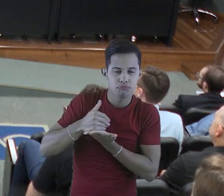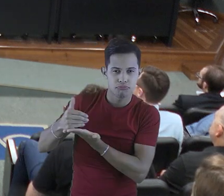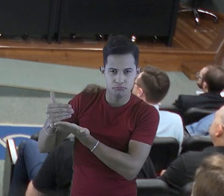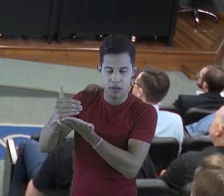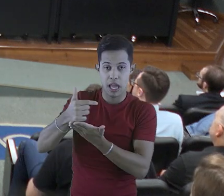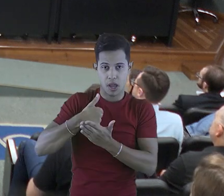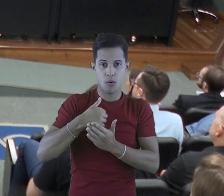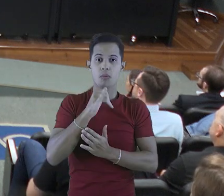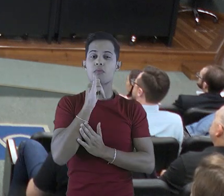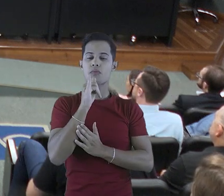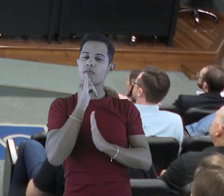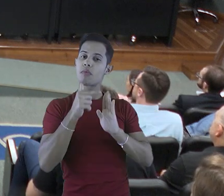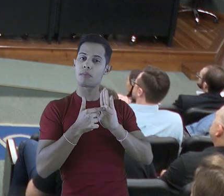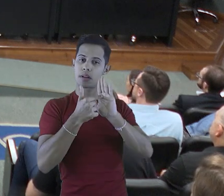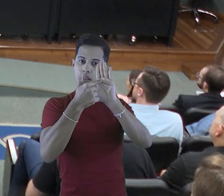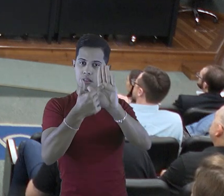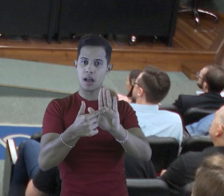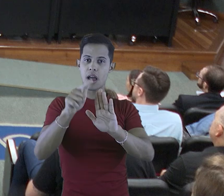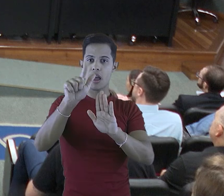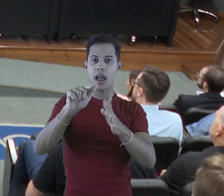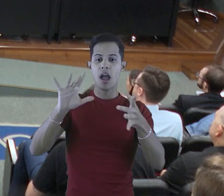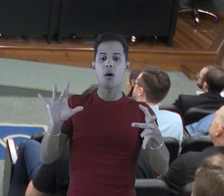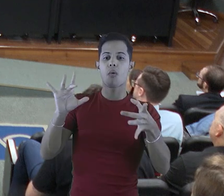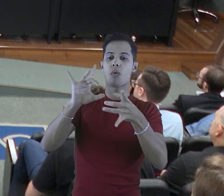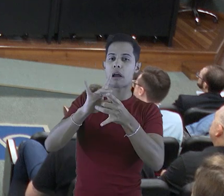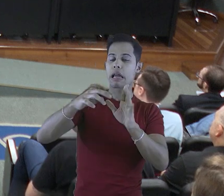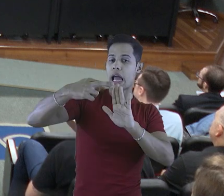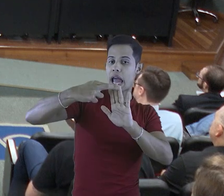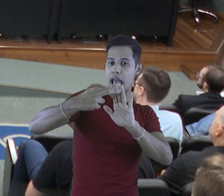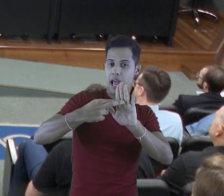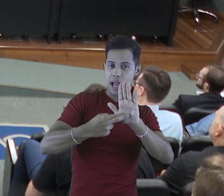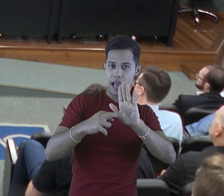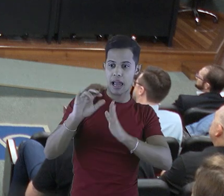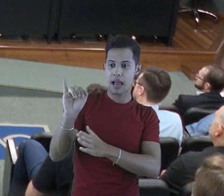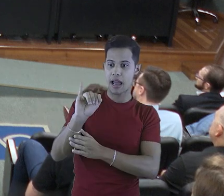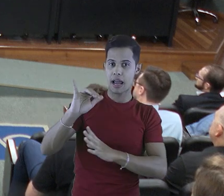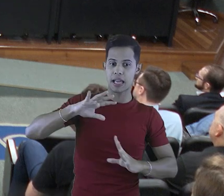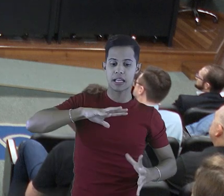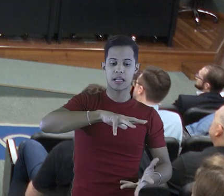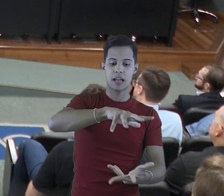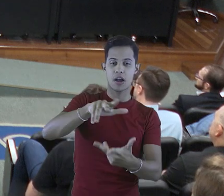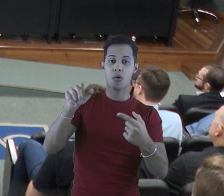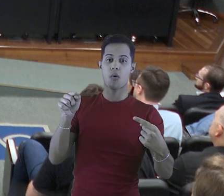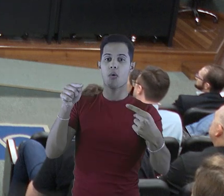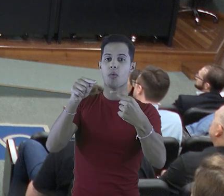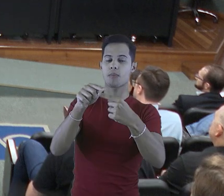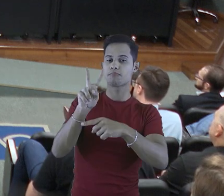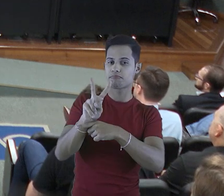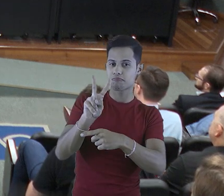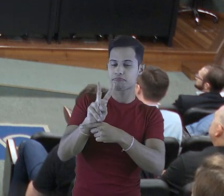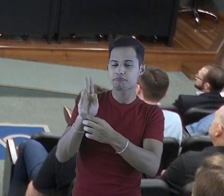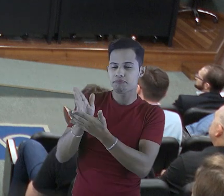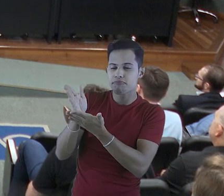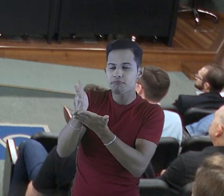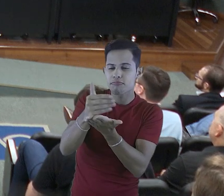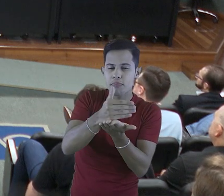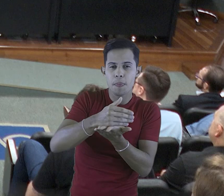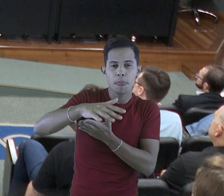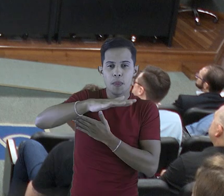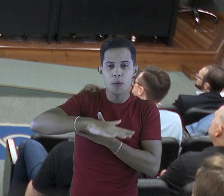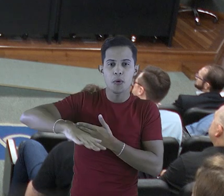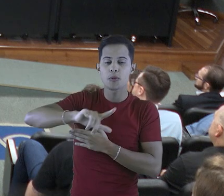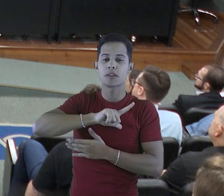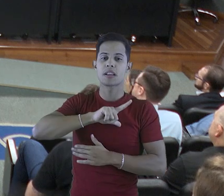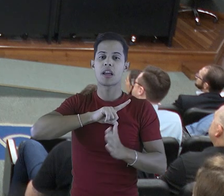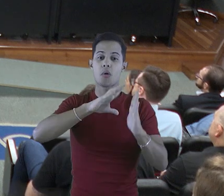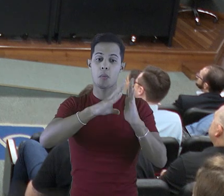exemplo, que é um exemplo fulcrado em normas ISO internacionais aplicadas à proteção de dados, para vocês terem um modelo, porque eu acho que isso